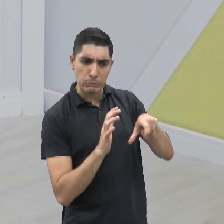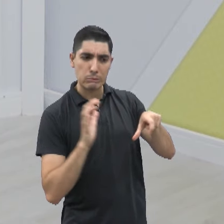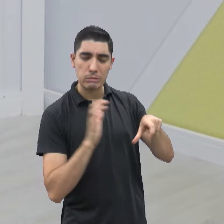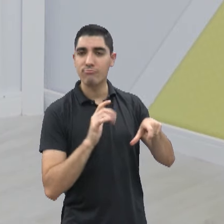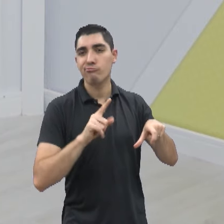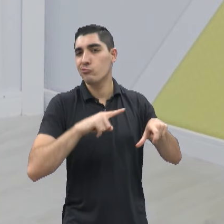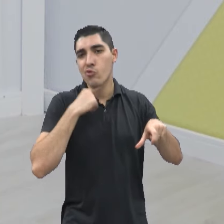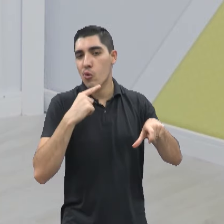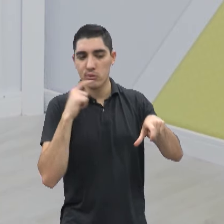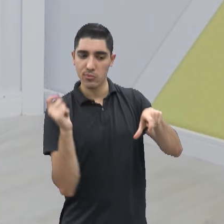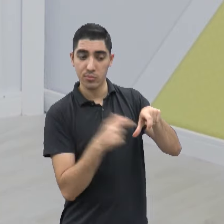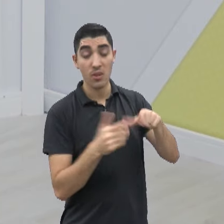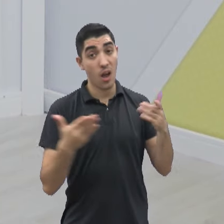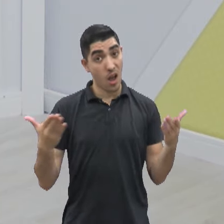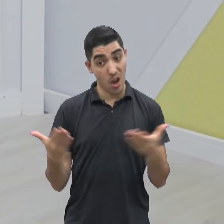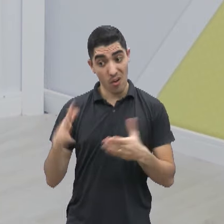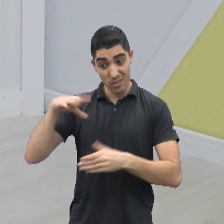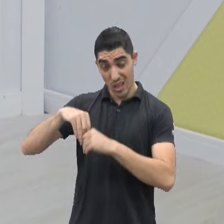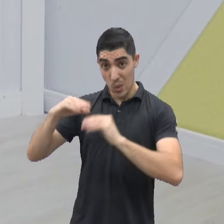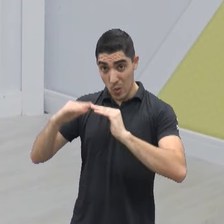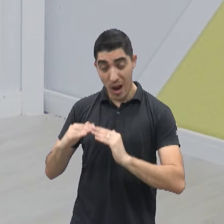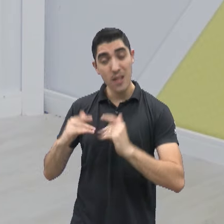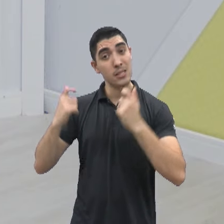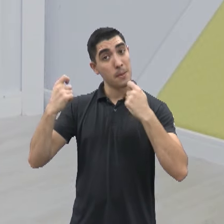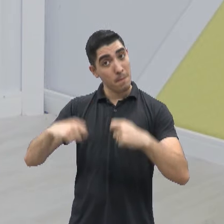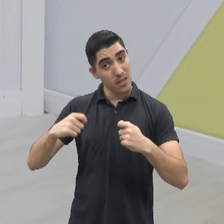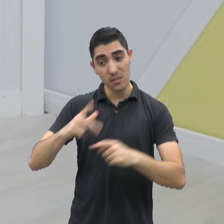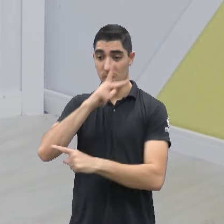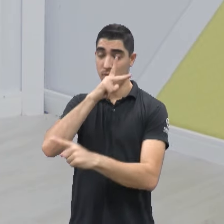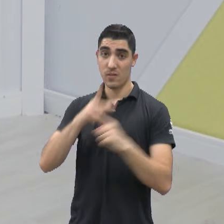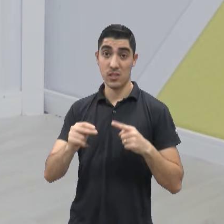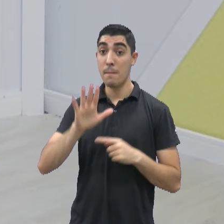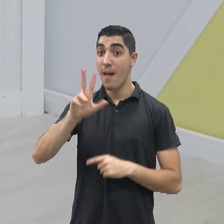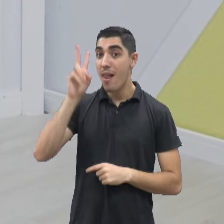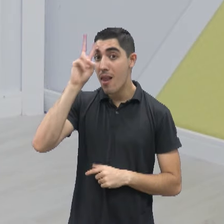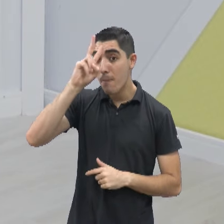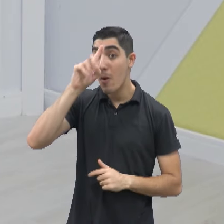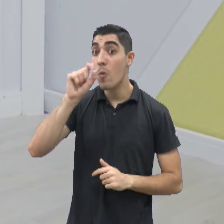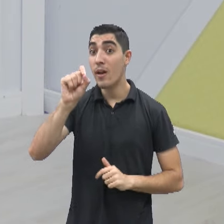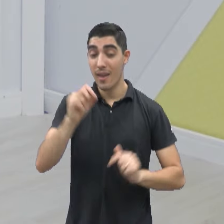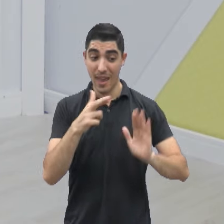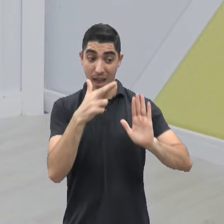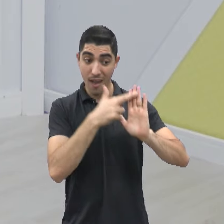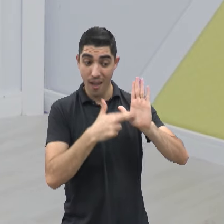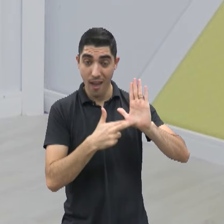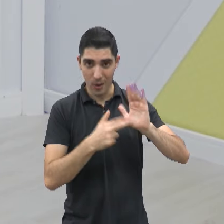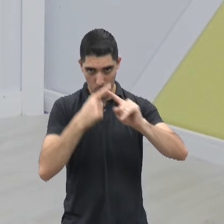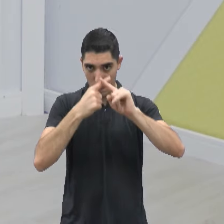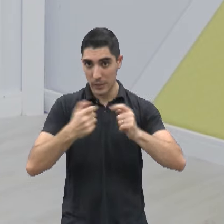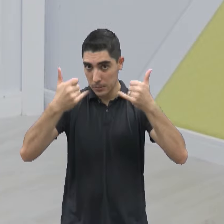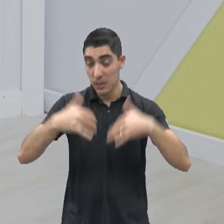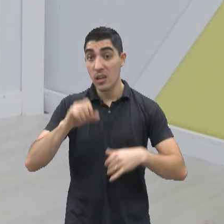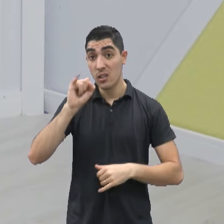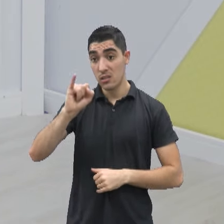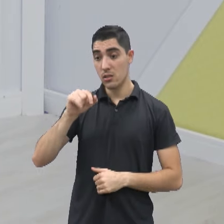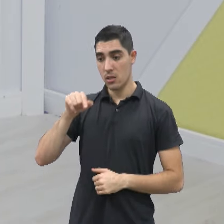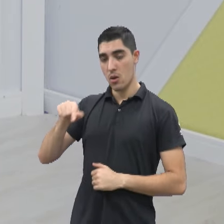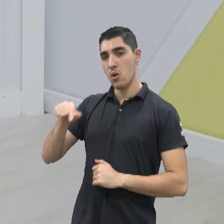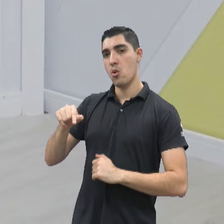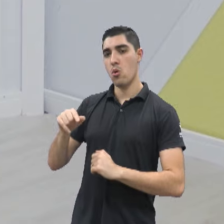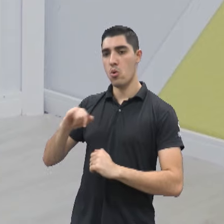gol, agora precisa vencer o jogo na próxima terça-feira aqui em São José. Lembrando que o empate é da equipe do Jaraguá, a vitória do São José por